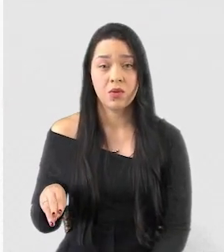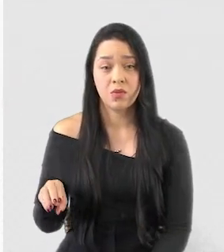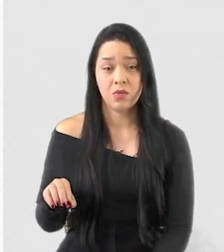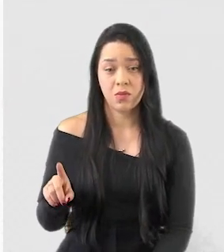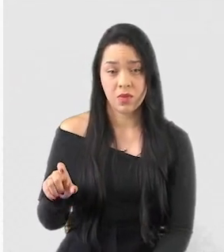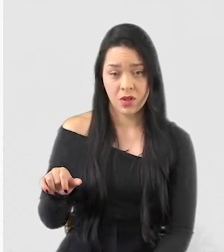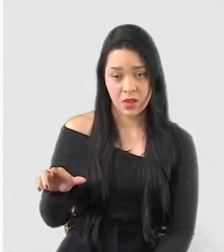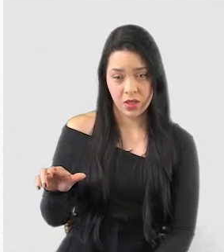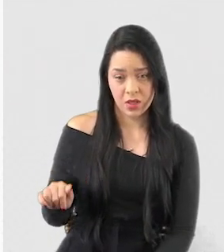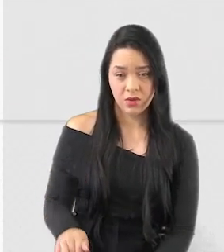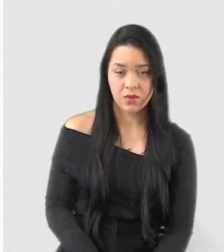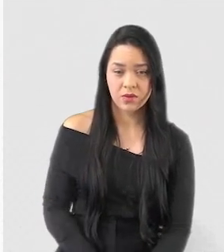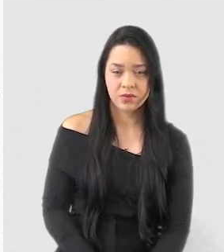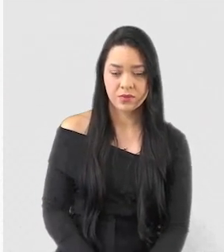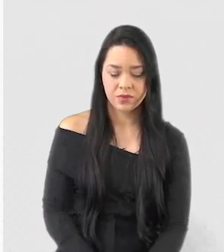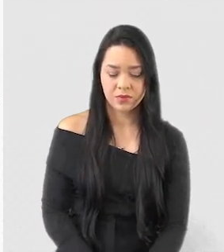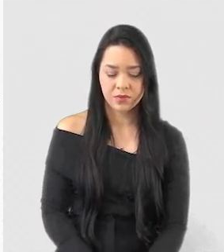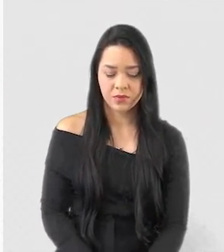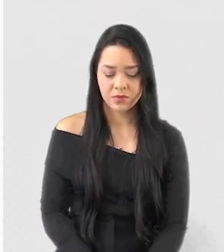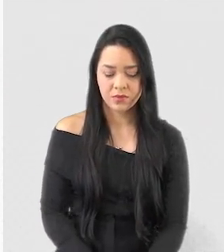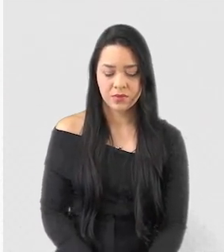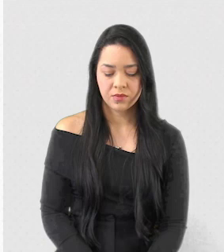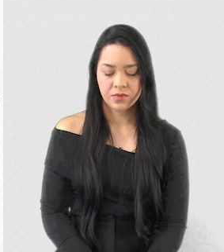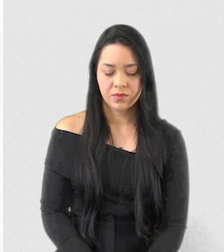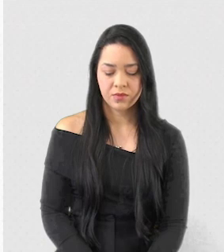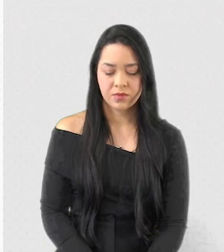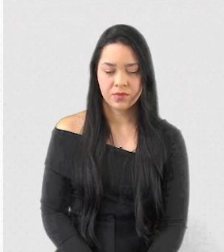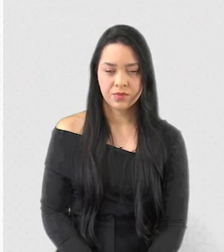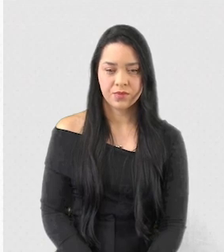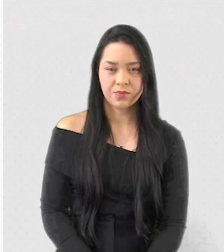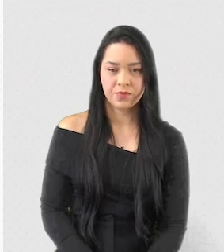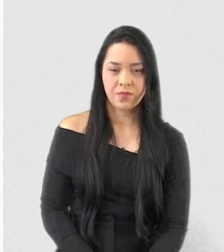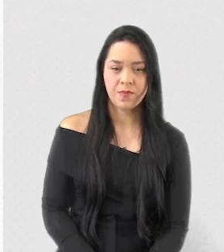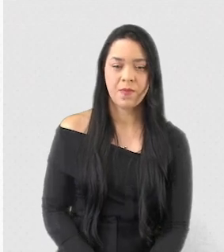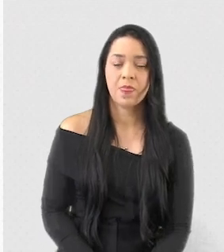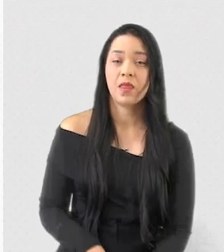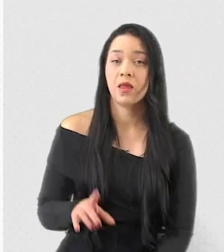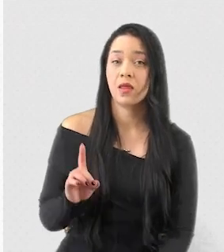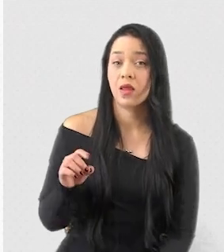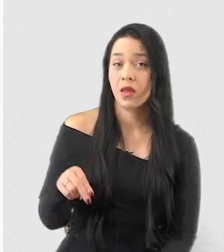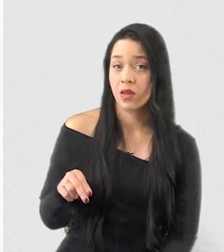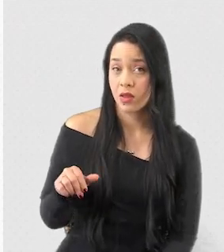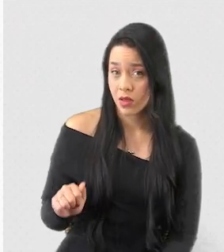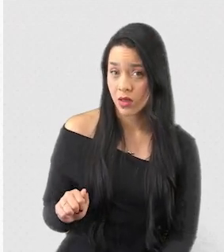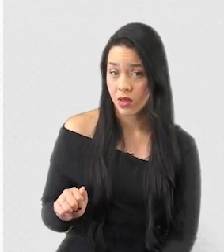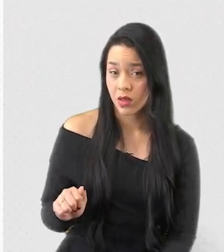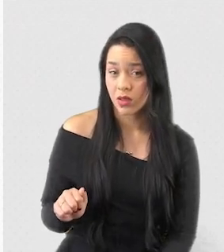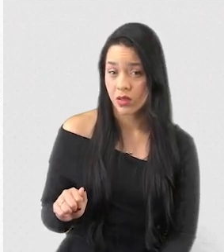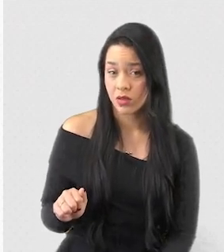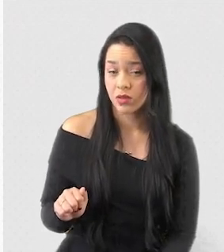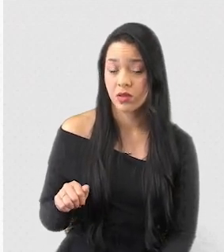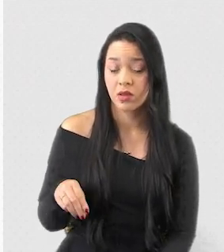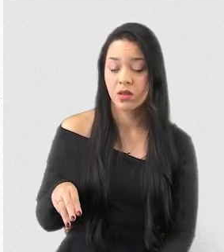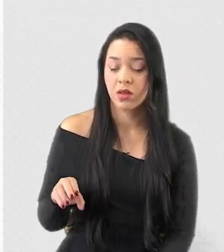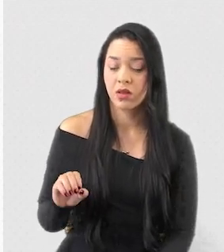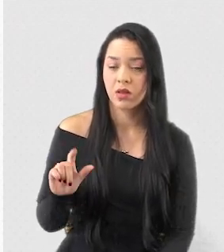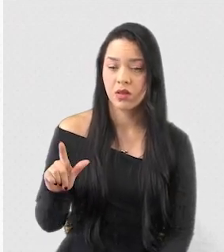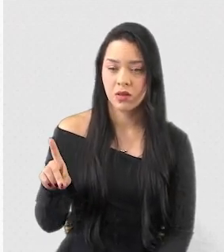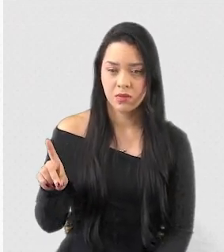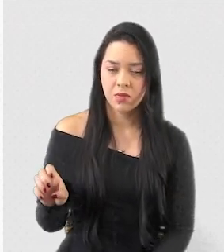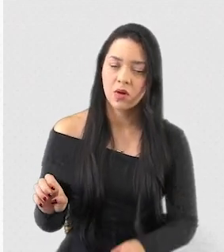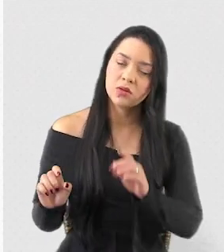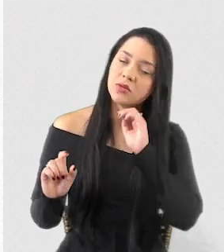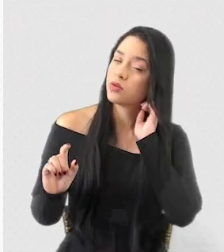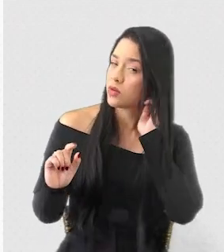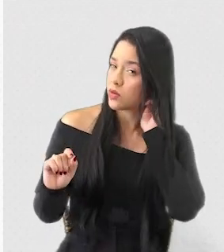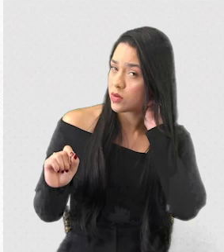vou pegar aqui para vocês, uma molécula de DNA, que é a nossa molécula molde, né? Então, a gente tem